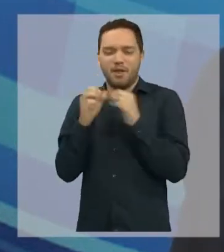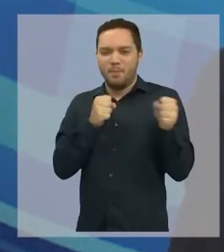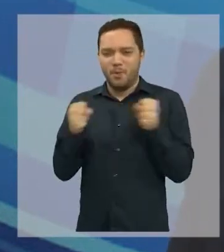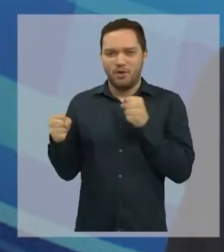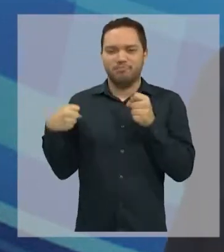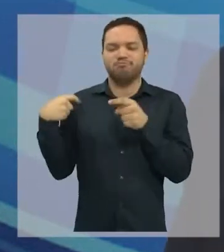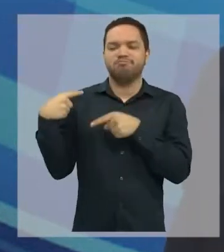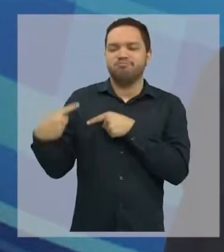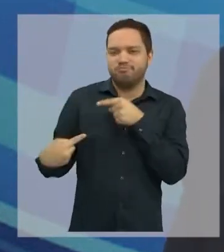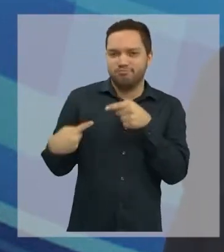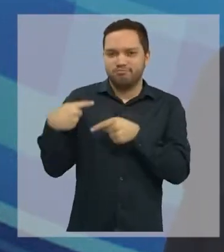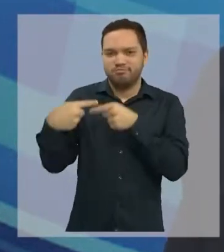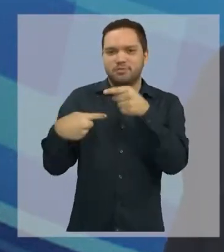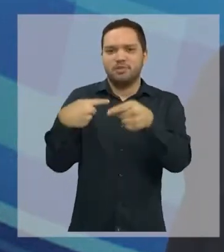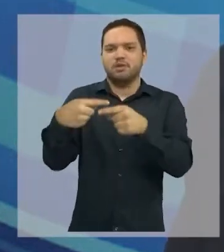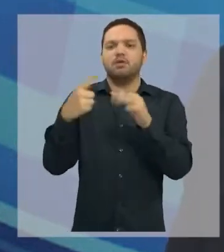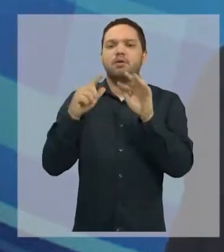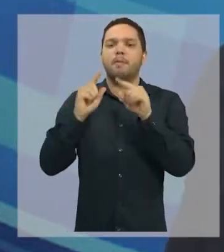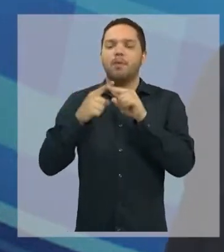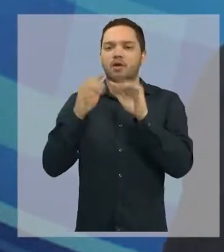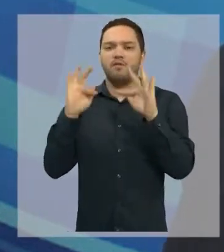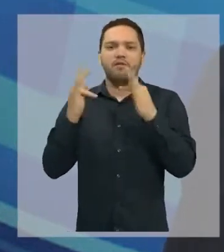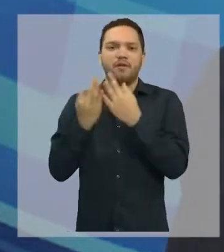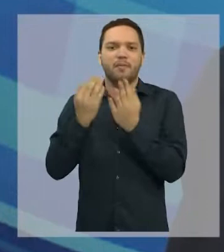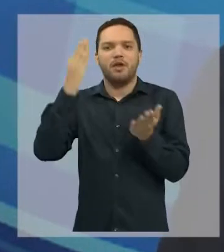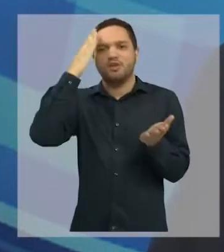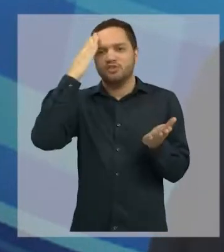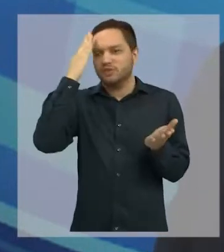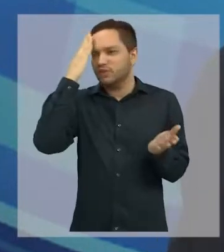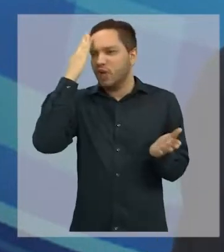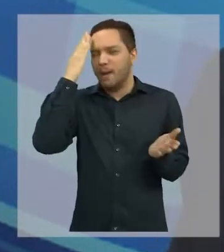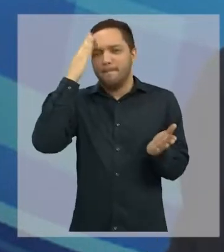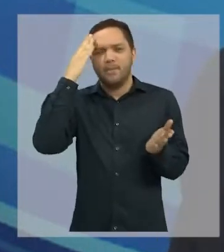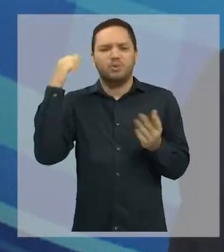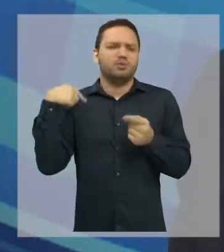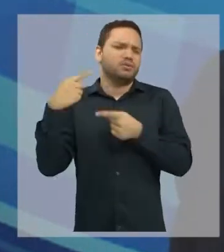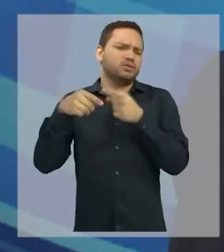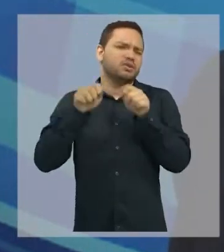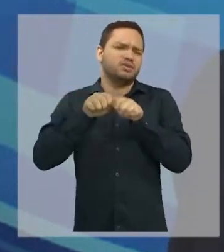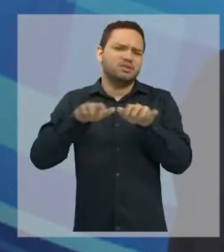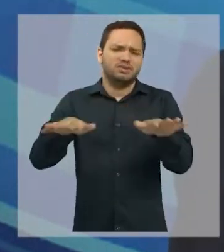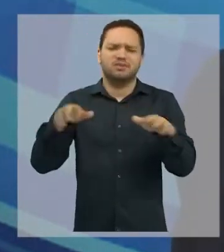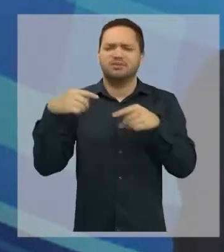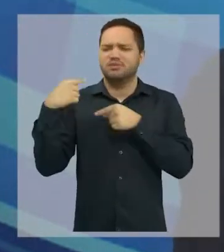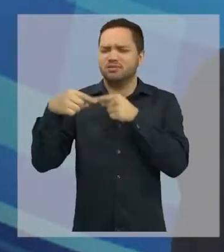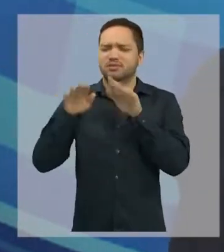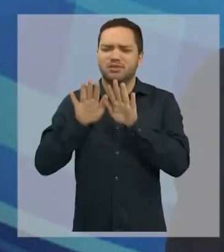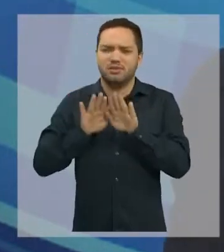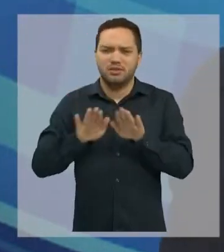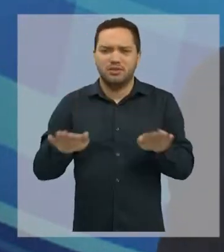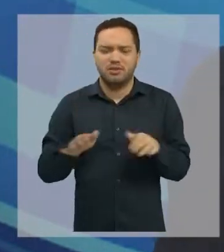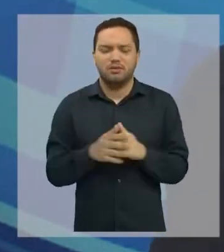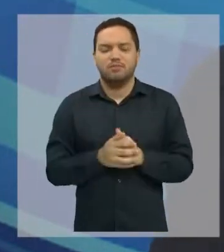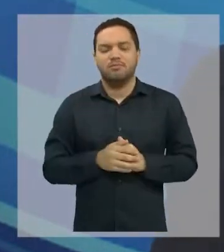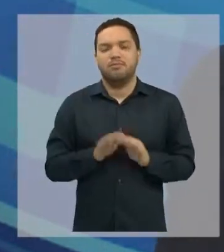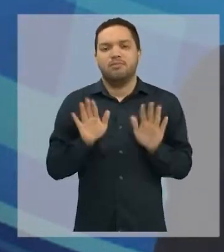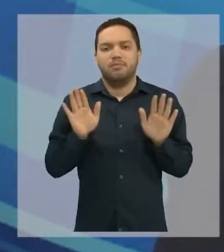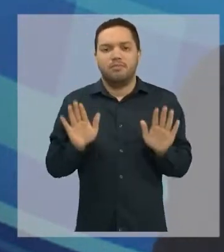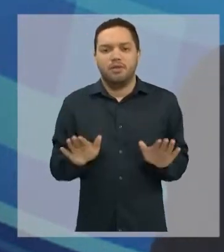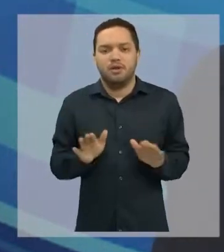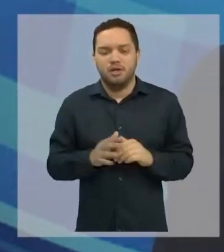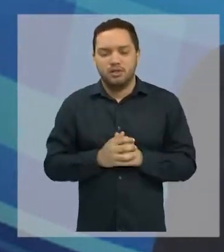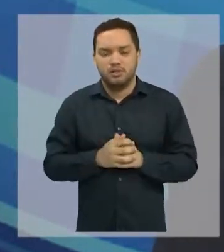porque algumas famílias marcam presença na política, geração após geração. Mas isso é uma coisa de pequenos